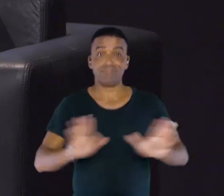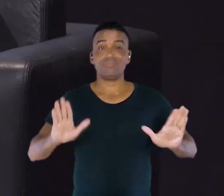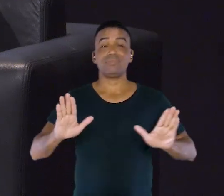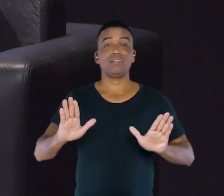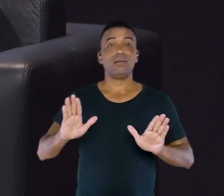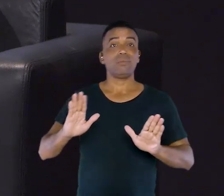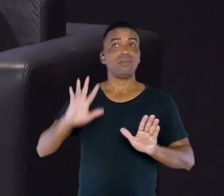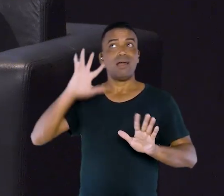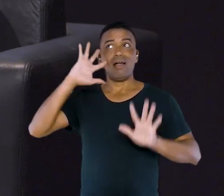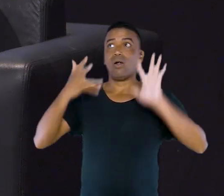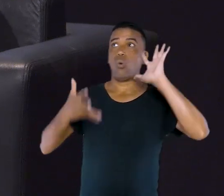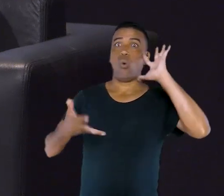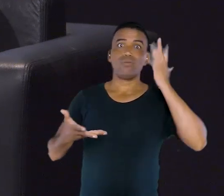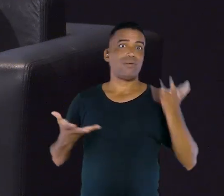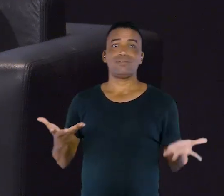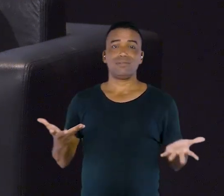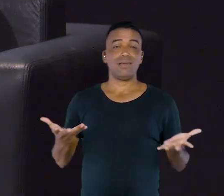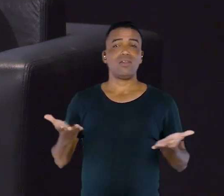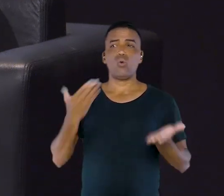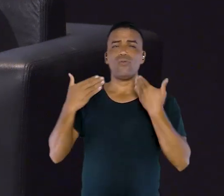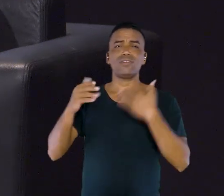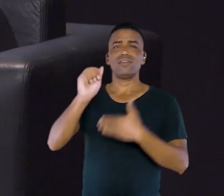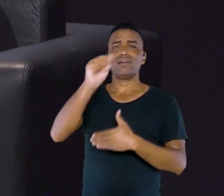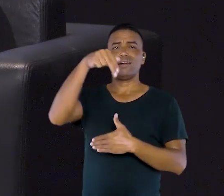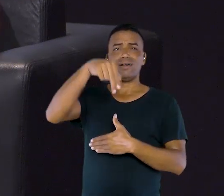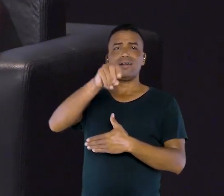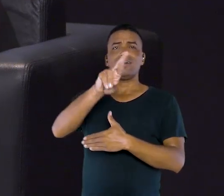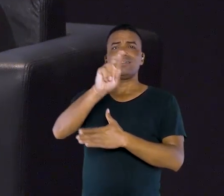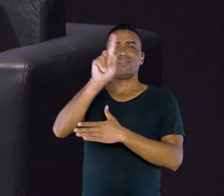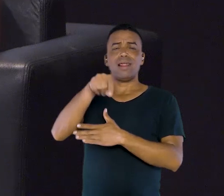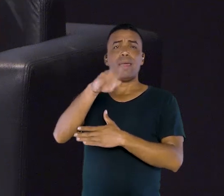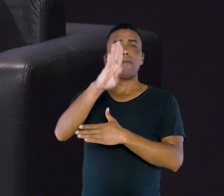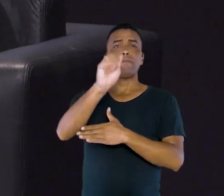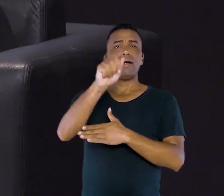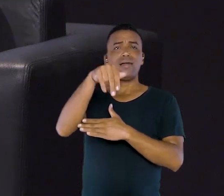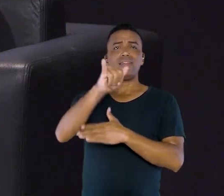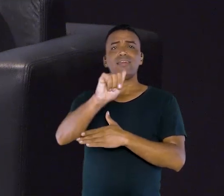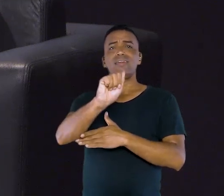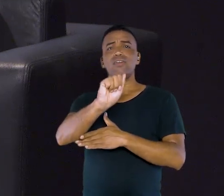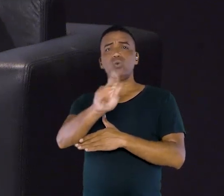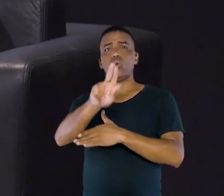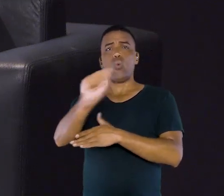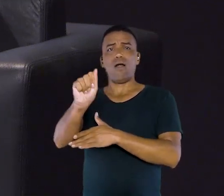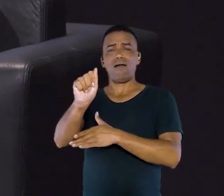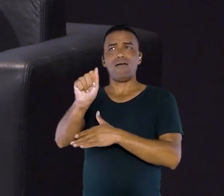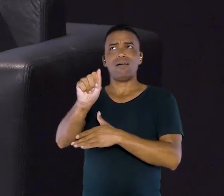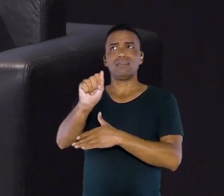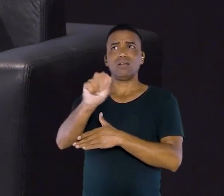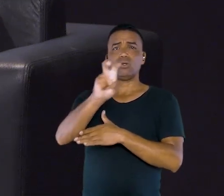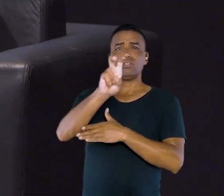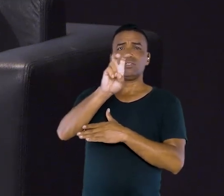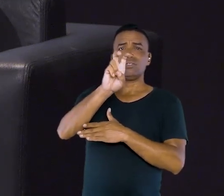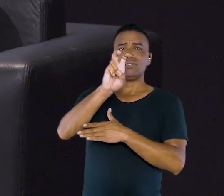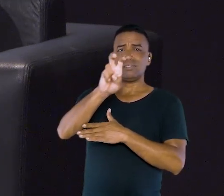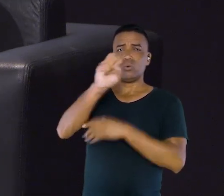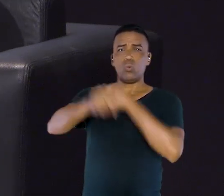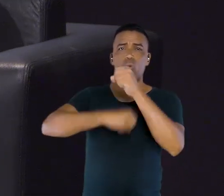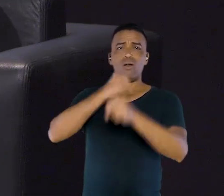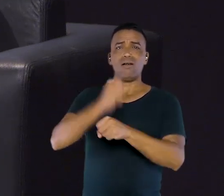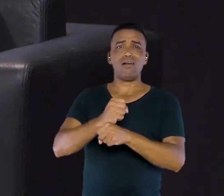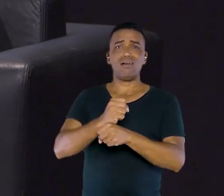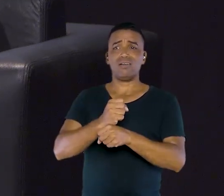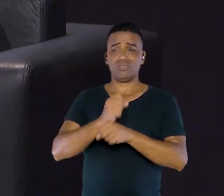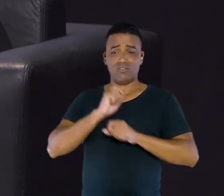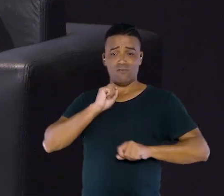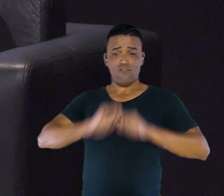coisas... Eu conversei com o André Baniwa uns dias atrás. Ele falou, daqui uns 5 anos, Fran, a gente vai